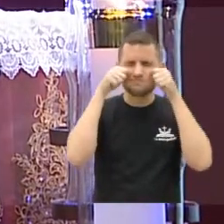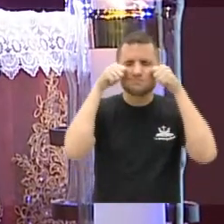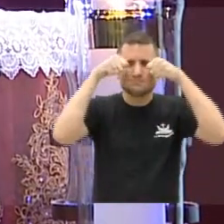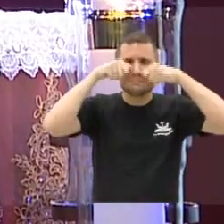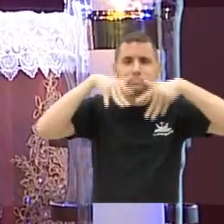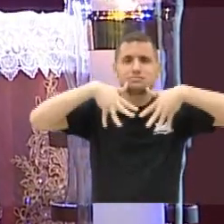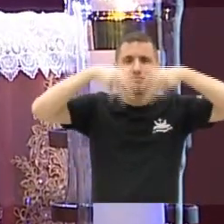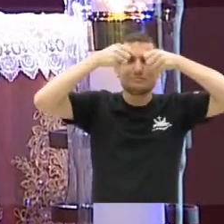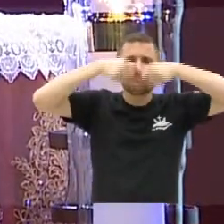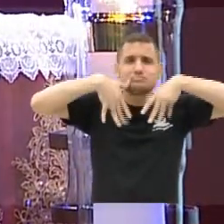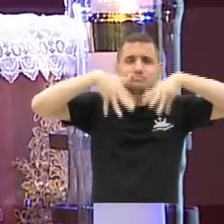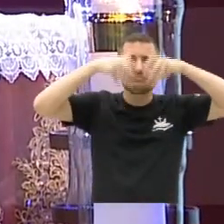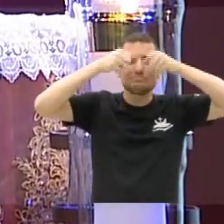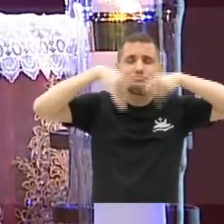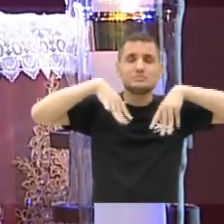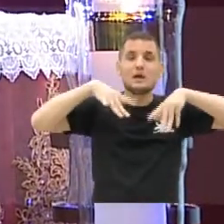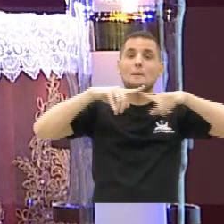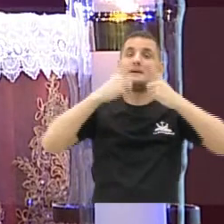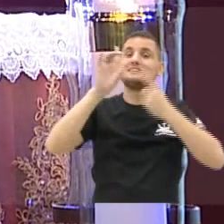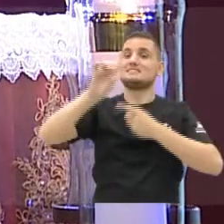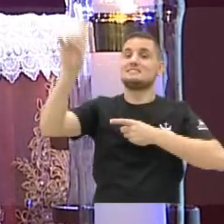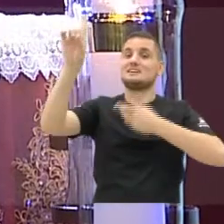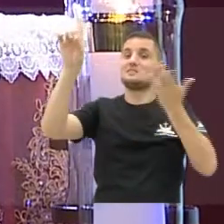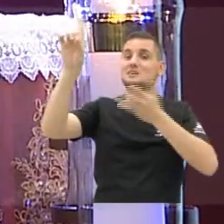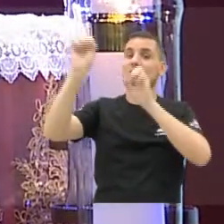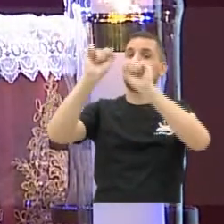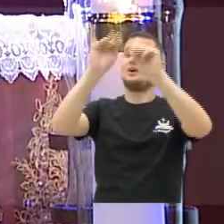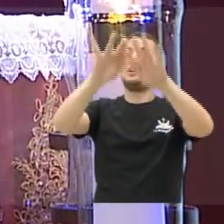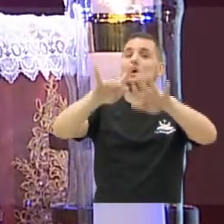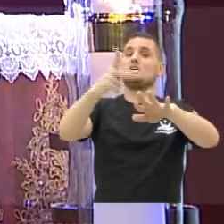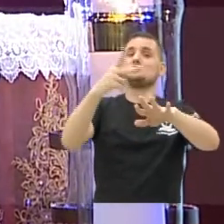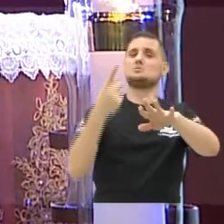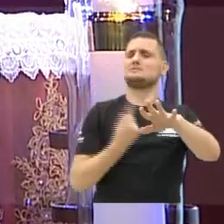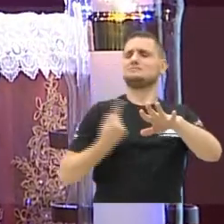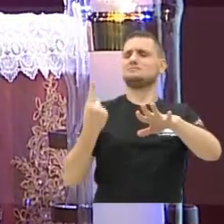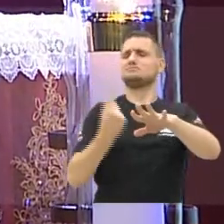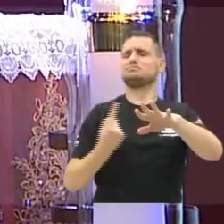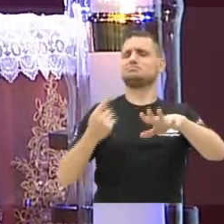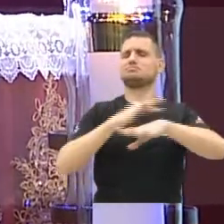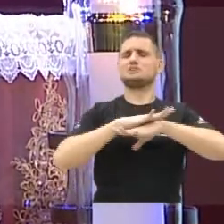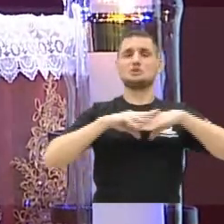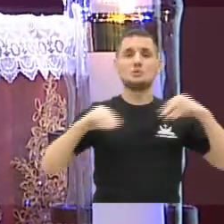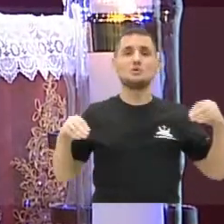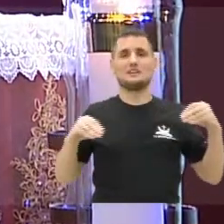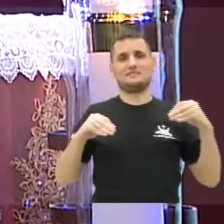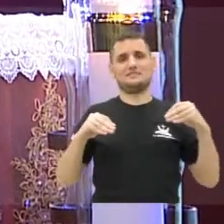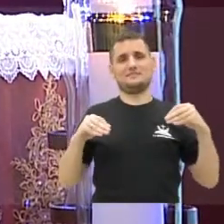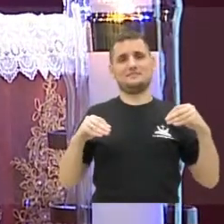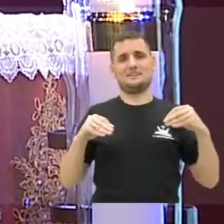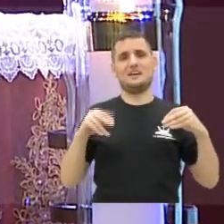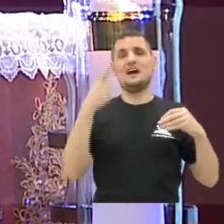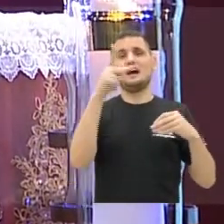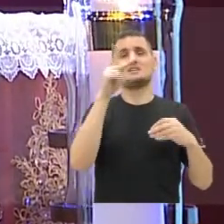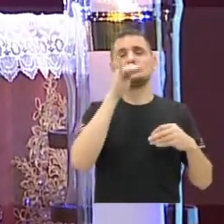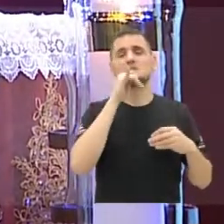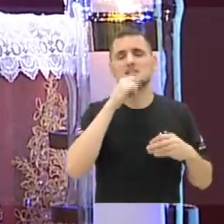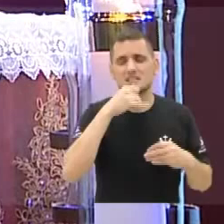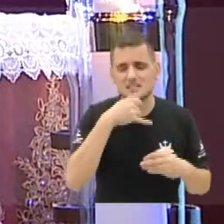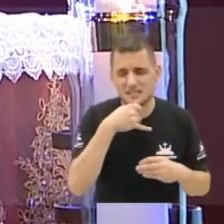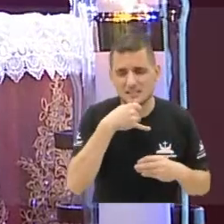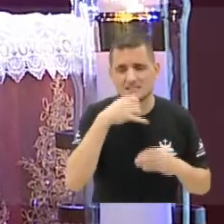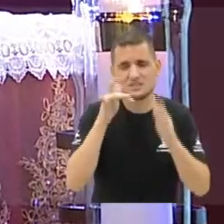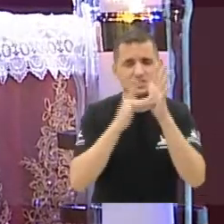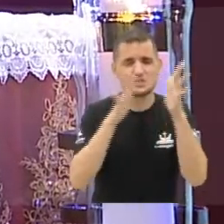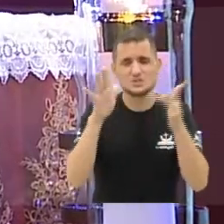Deus agora está curando a sua solidão. Deus agora está curando essa tristeza. Jesus agora